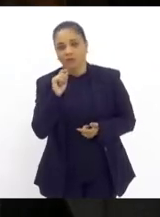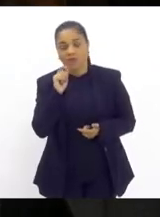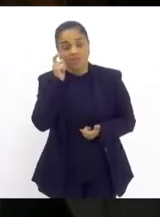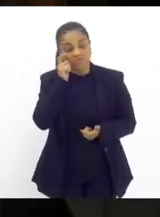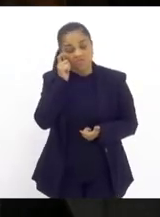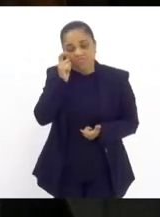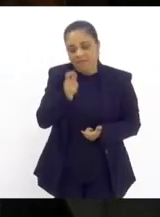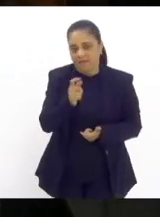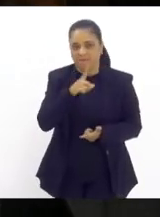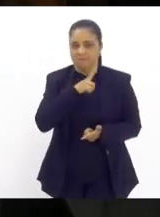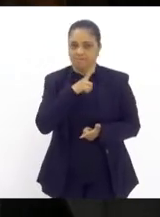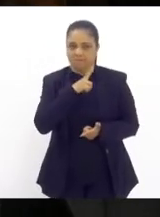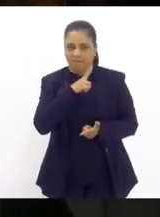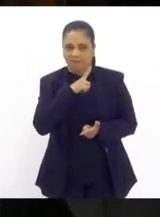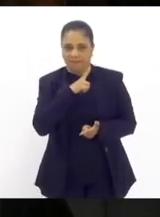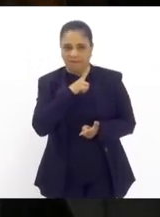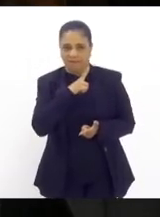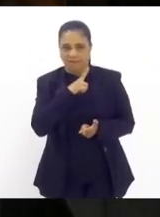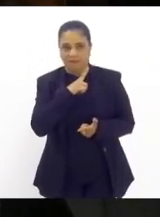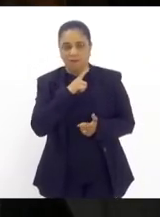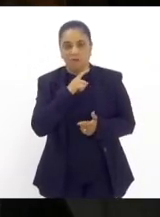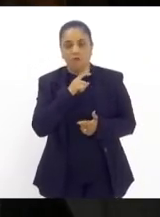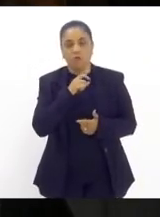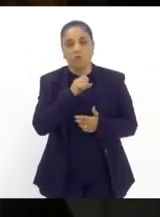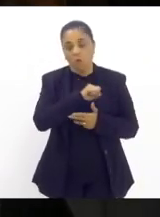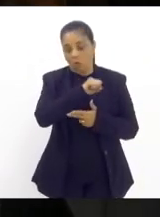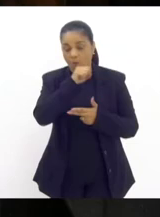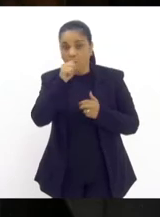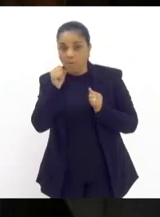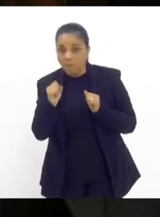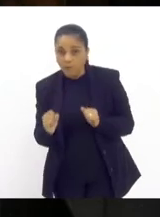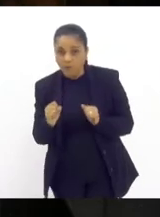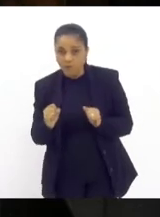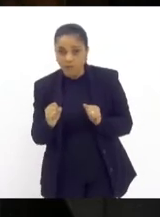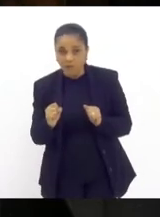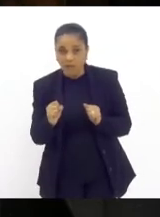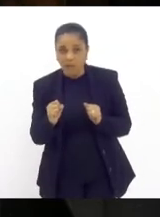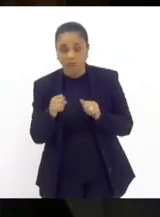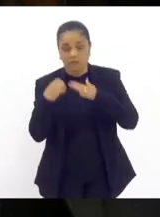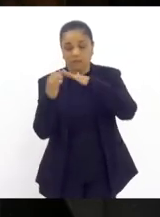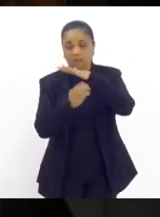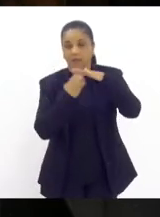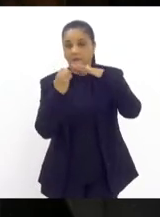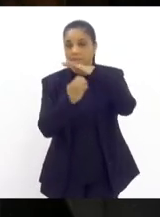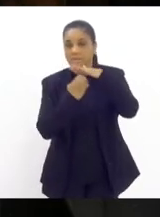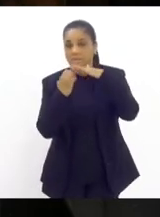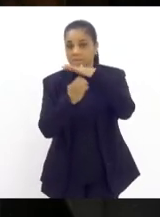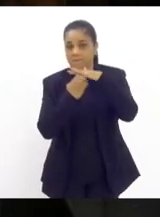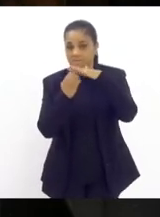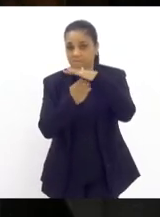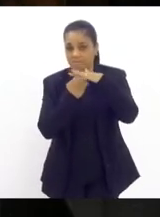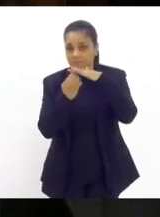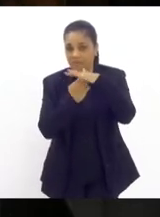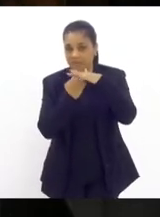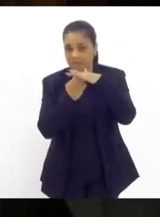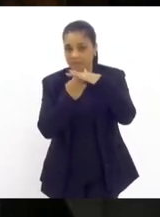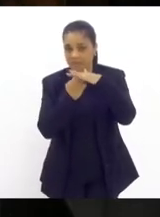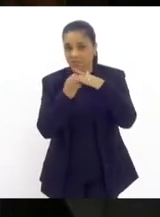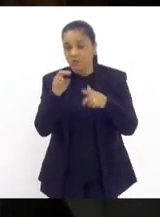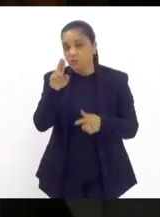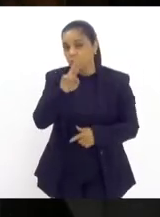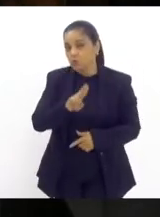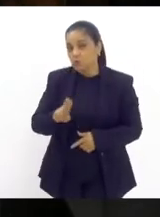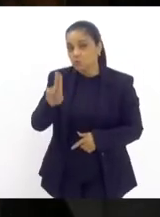interesses do Poder concedente da concessionária e dos